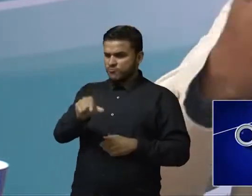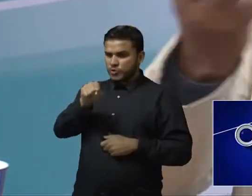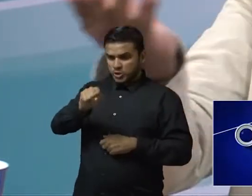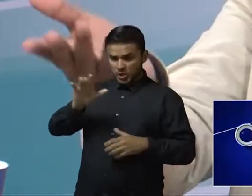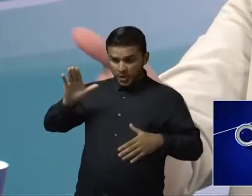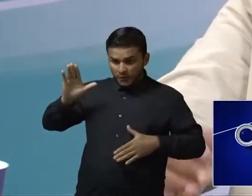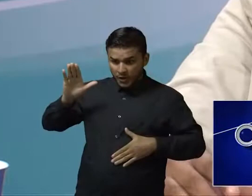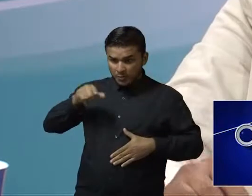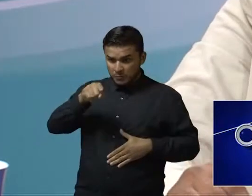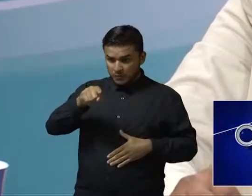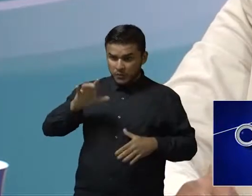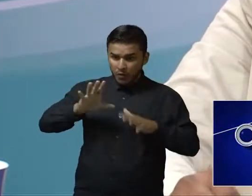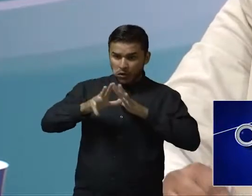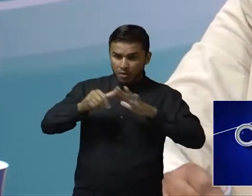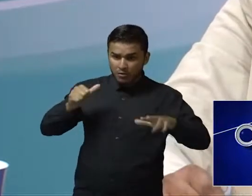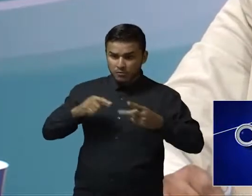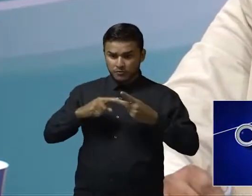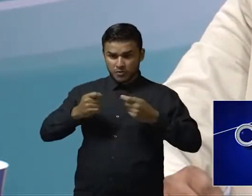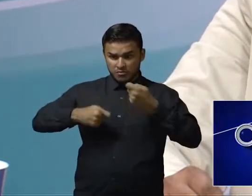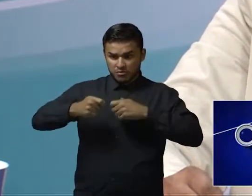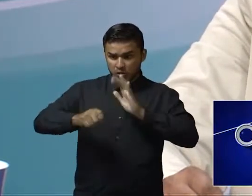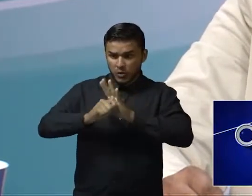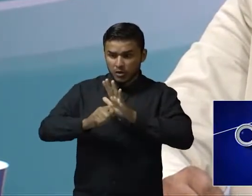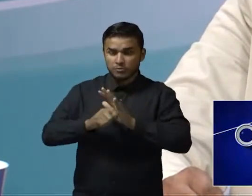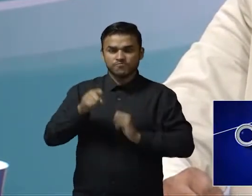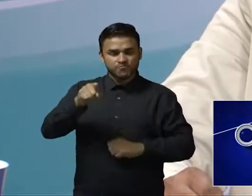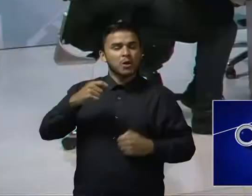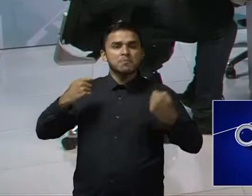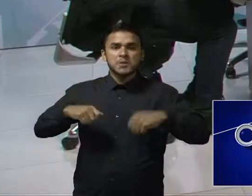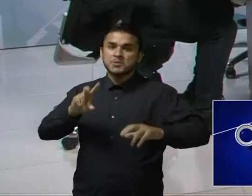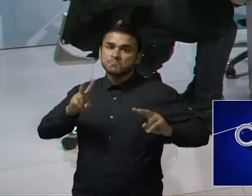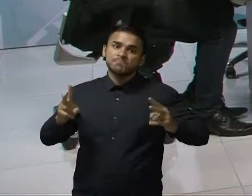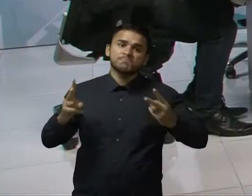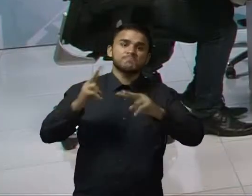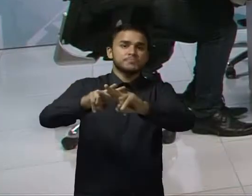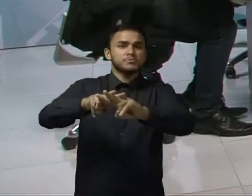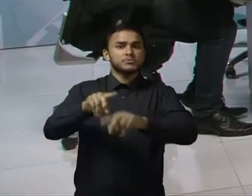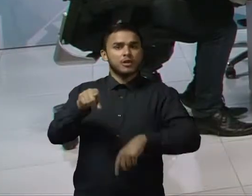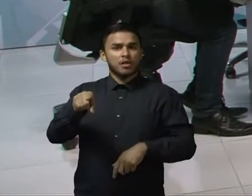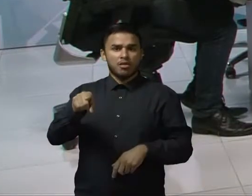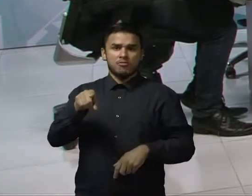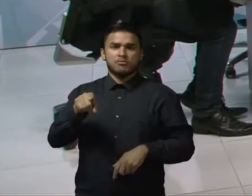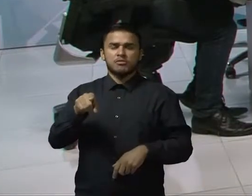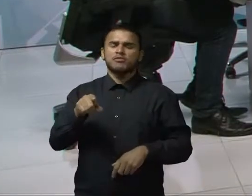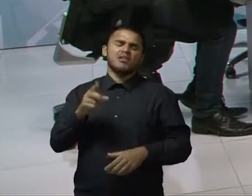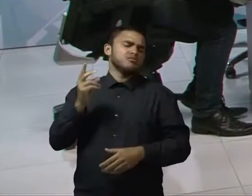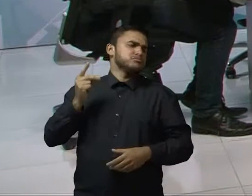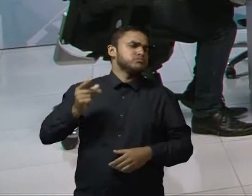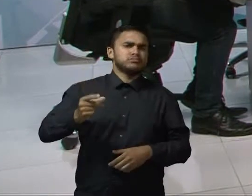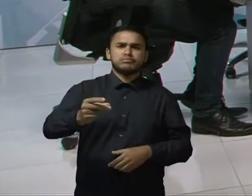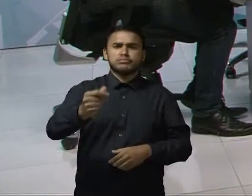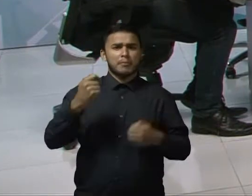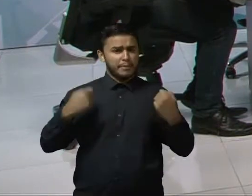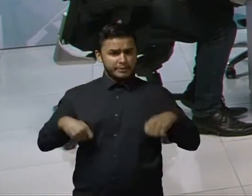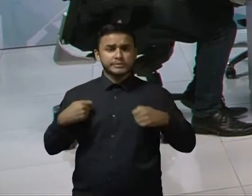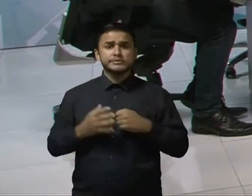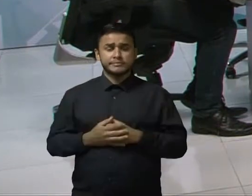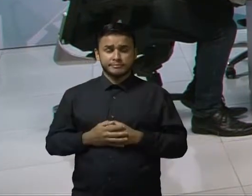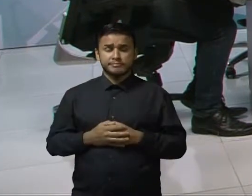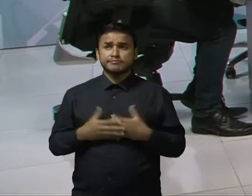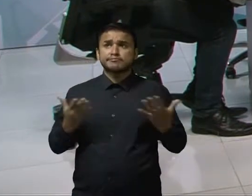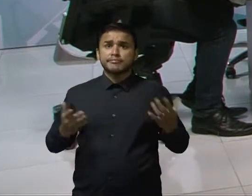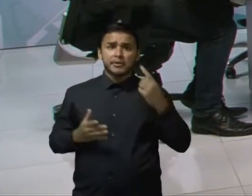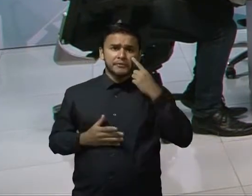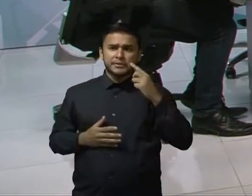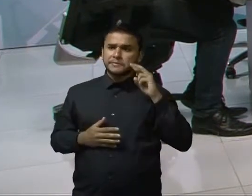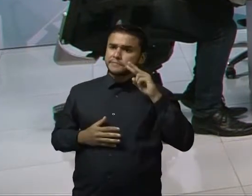essa expressão é muito do senso comum, né? Como bandido bom é bandido morto, sim, né? Que se usa muito isso. E talvez isso tenha caído na